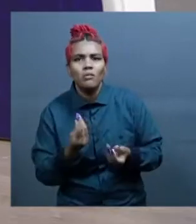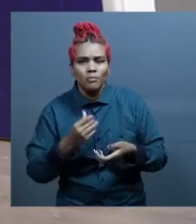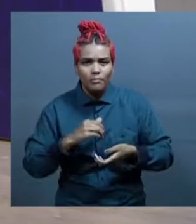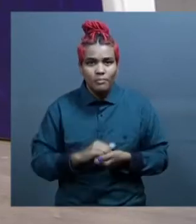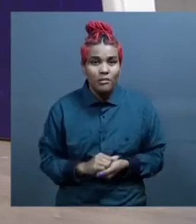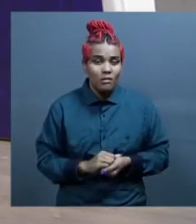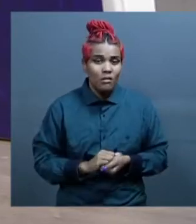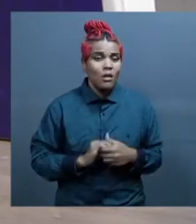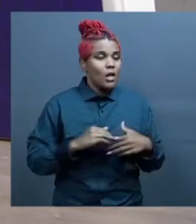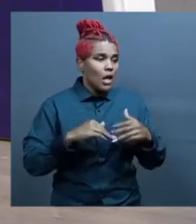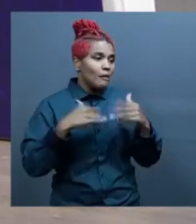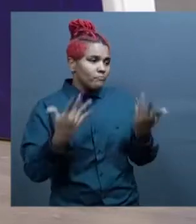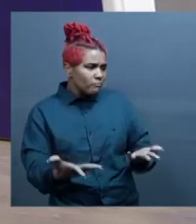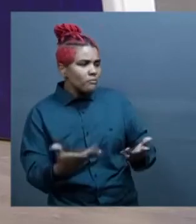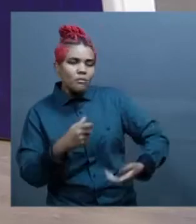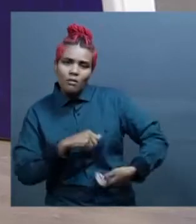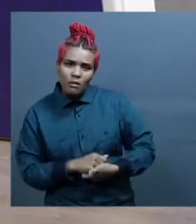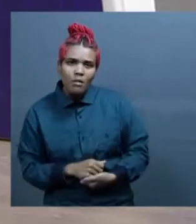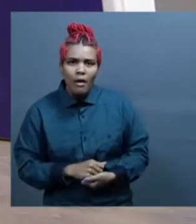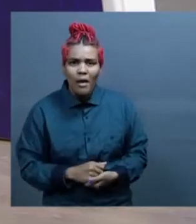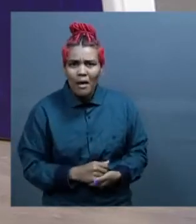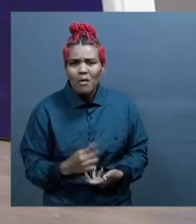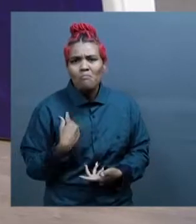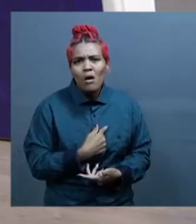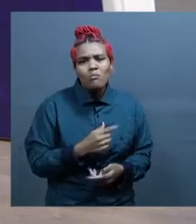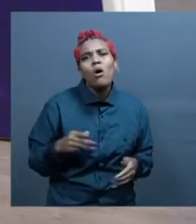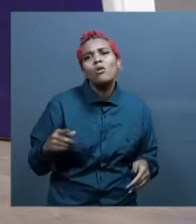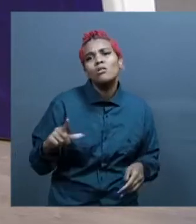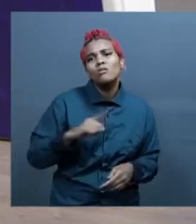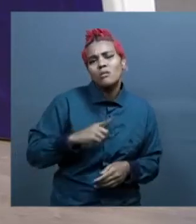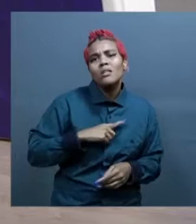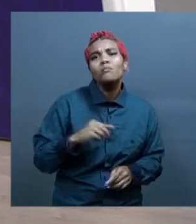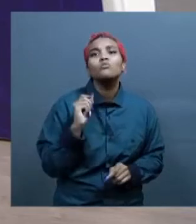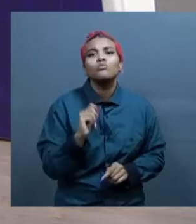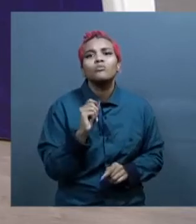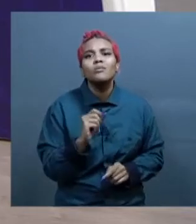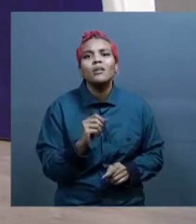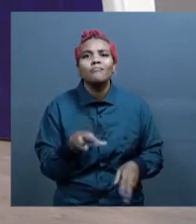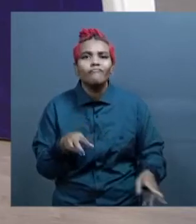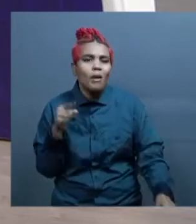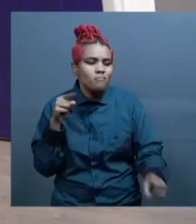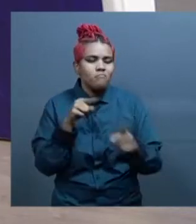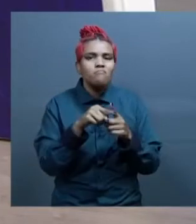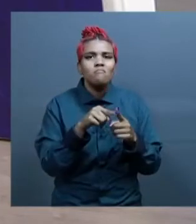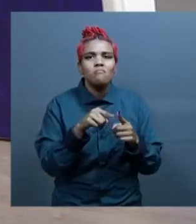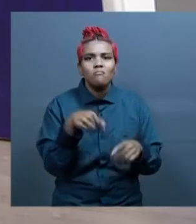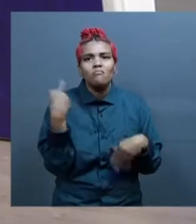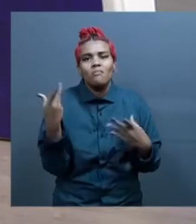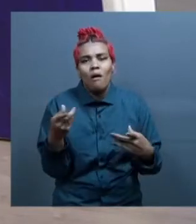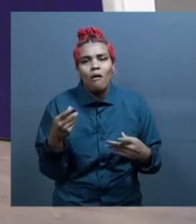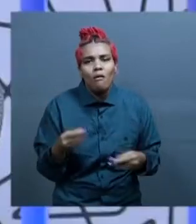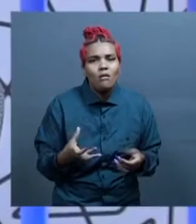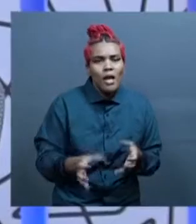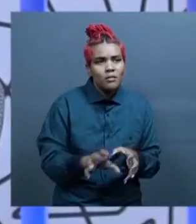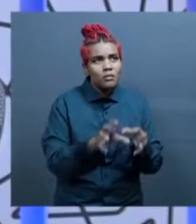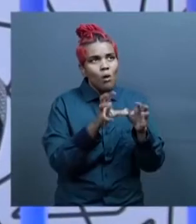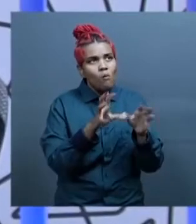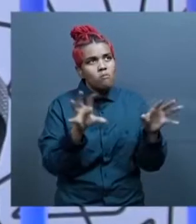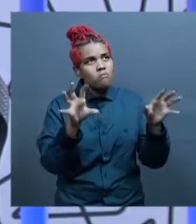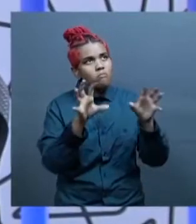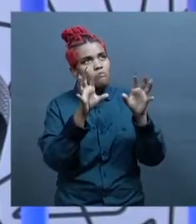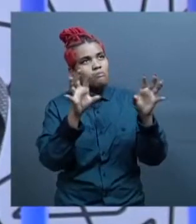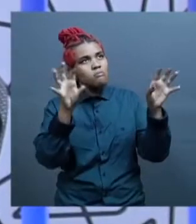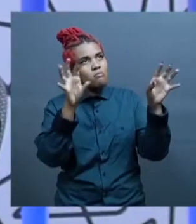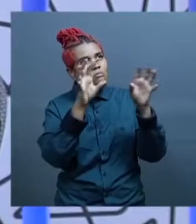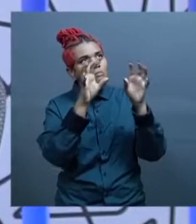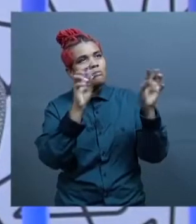previa isso ou seja traçamos metas não é sobre a admissão são desses gases de efeito estufa e metros que inclui